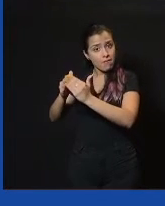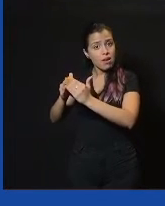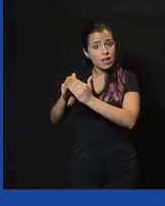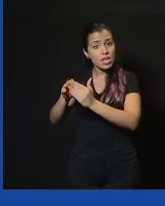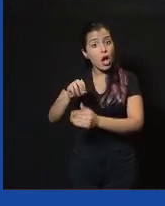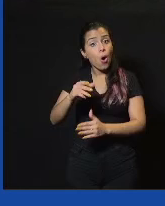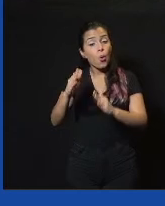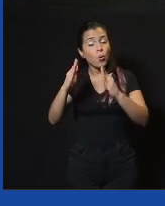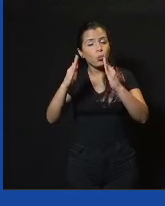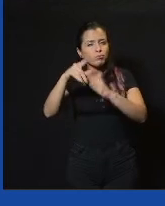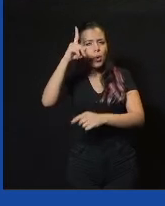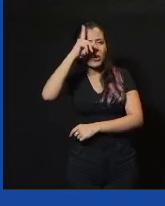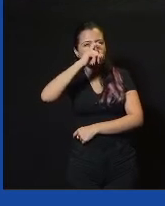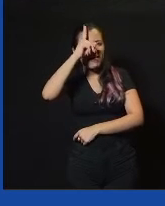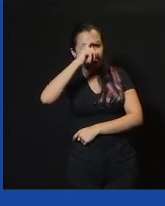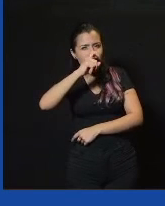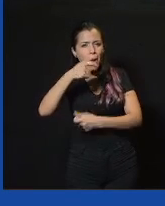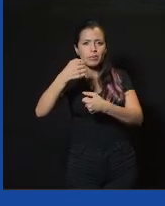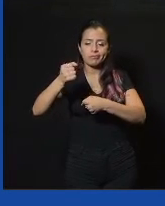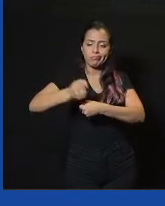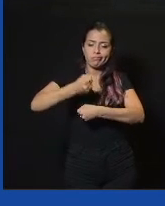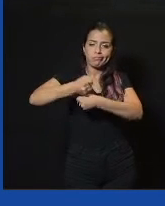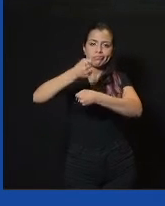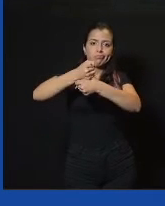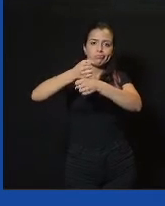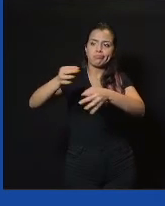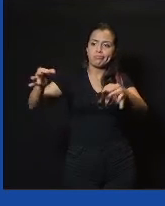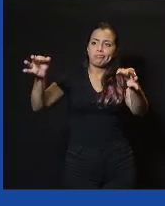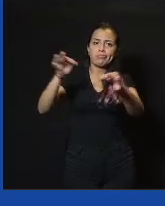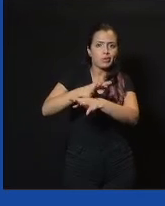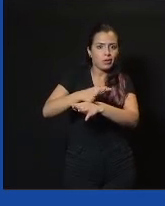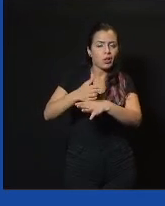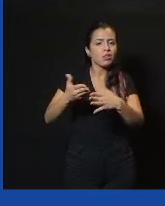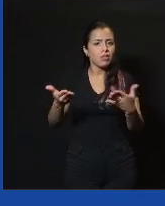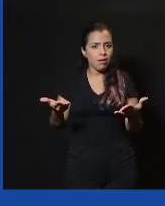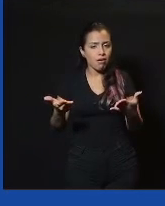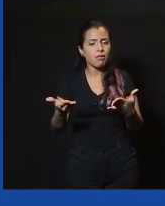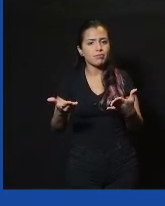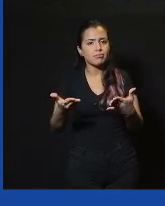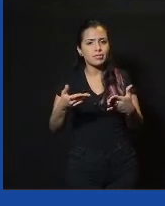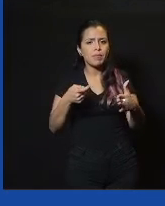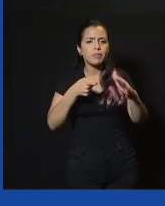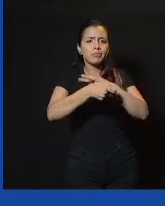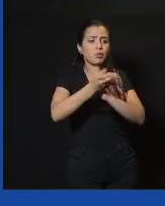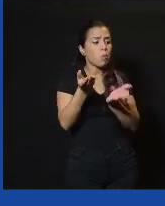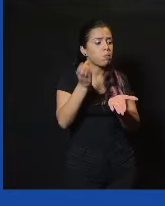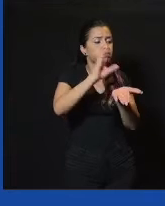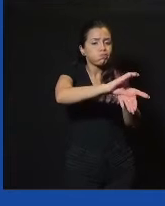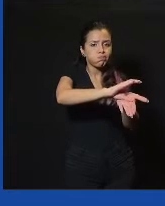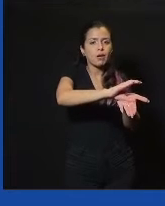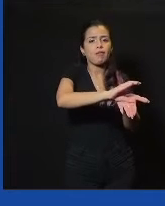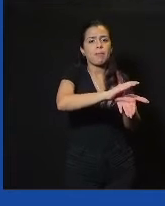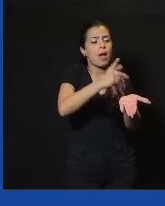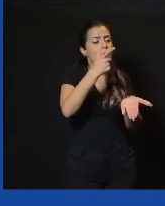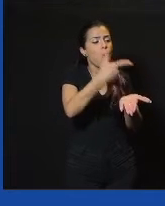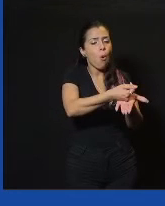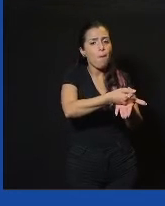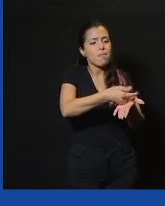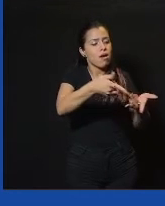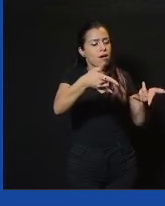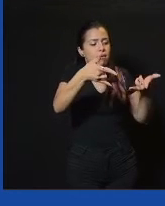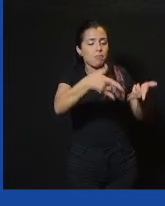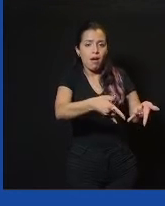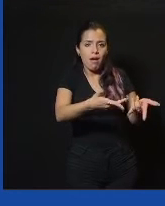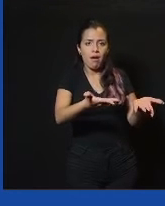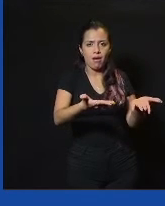está precisando ser terminado, naquele elefante branco que foi feito, vamos injetar na compra das macas, vamos aumentar o número de